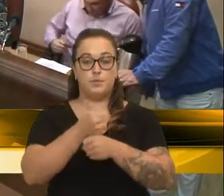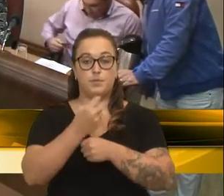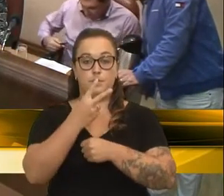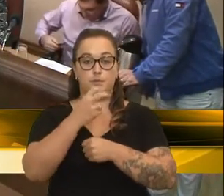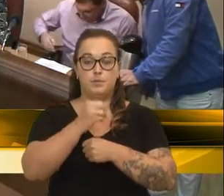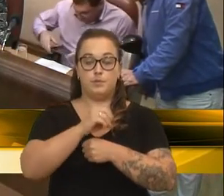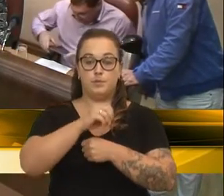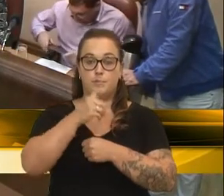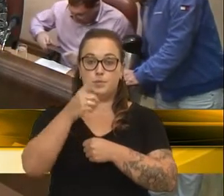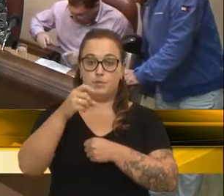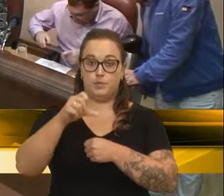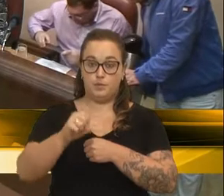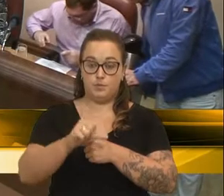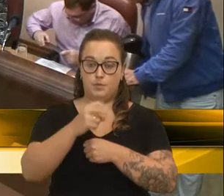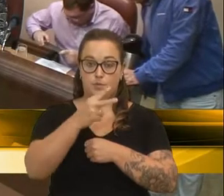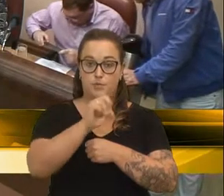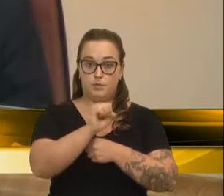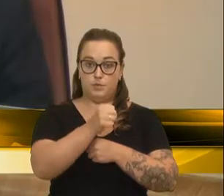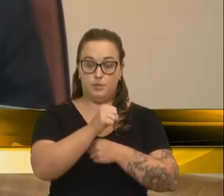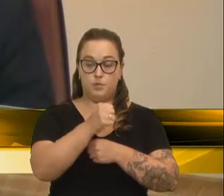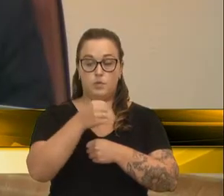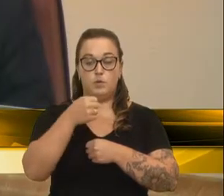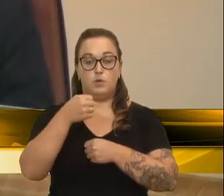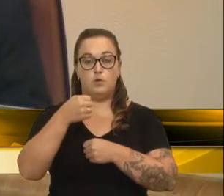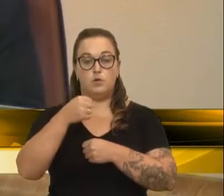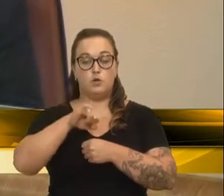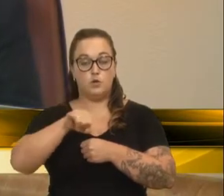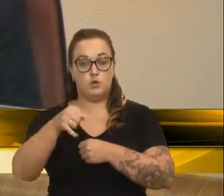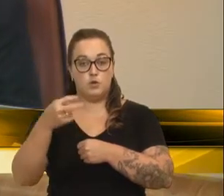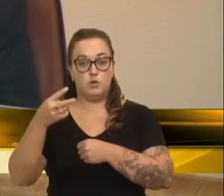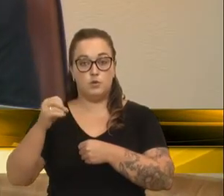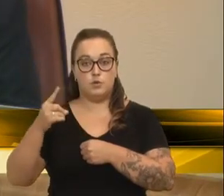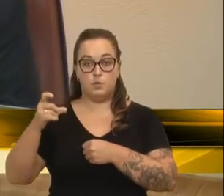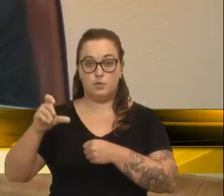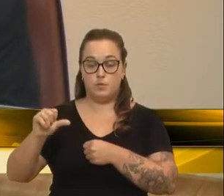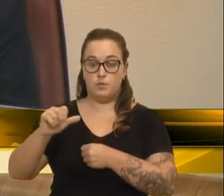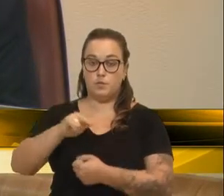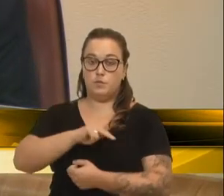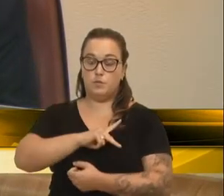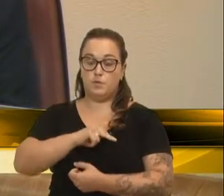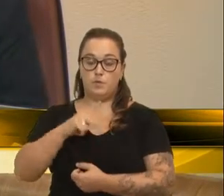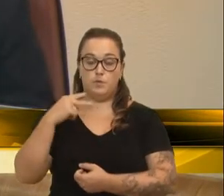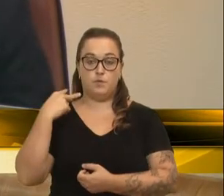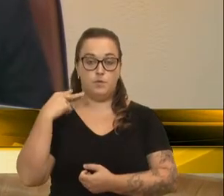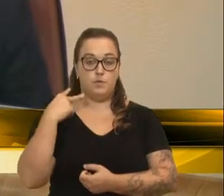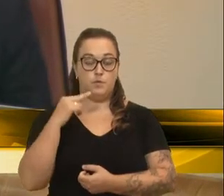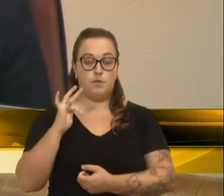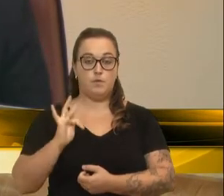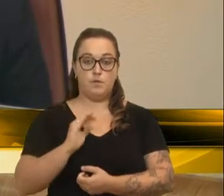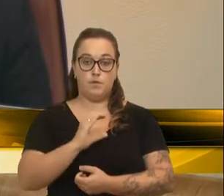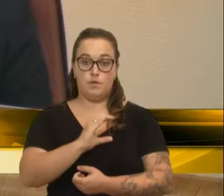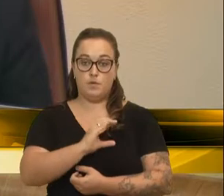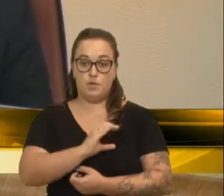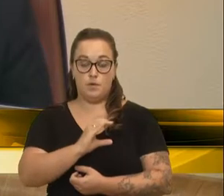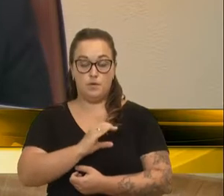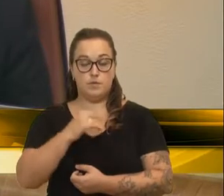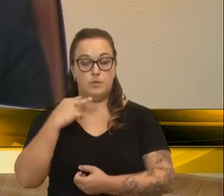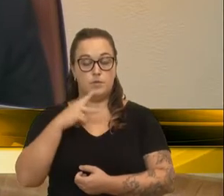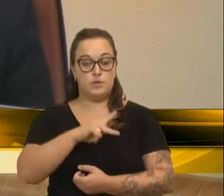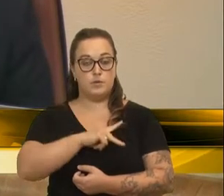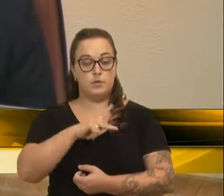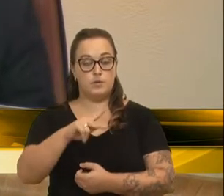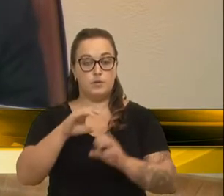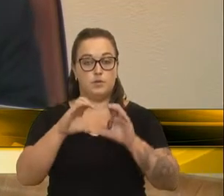22/2019, 28 de 1 de 2019. Excelentíssimo senhor vereador Flávio Cassina, presidente da Câmara Municipal de Caxias do